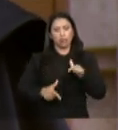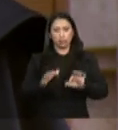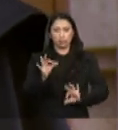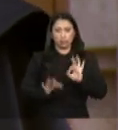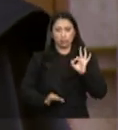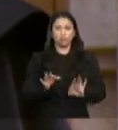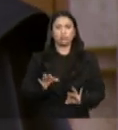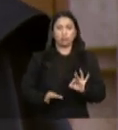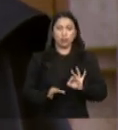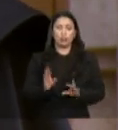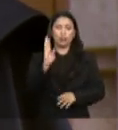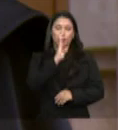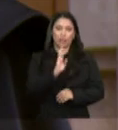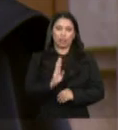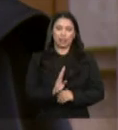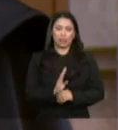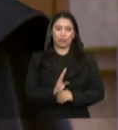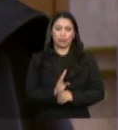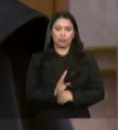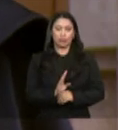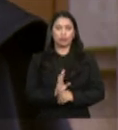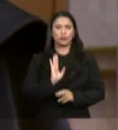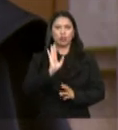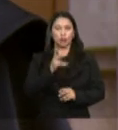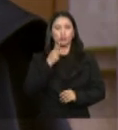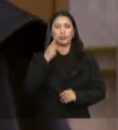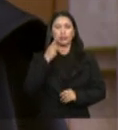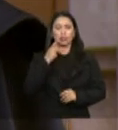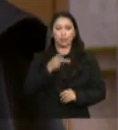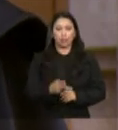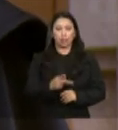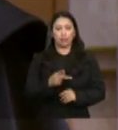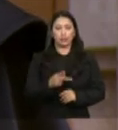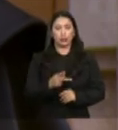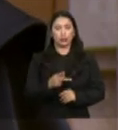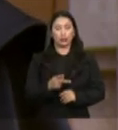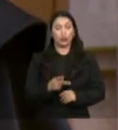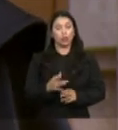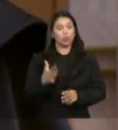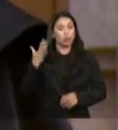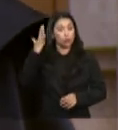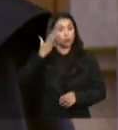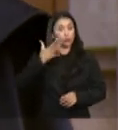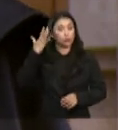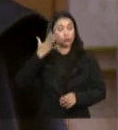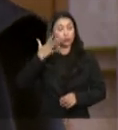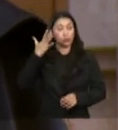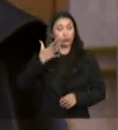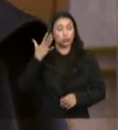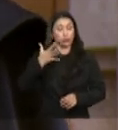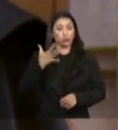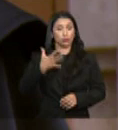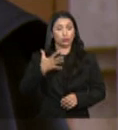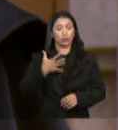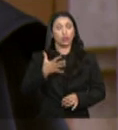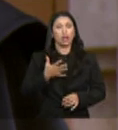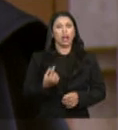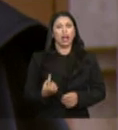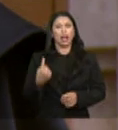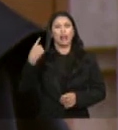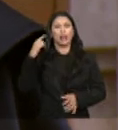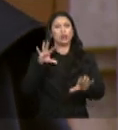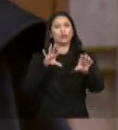nação como ele mesmo dissera no introito do seu discurso de paraninfo aos formandos de